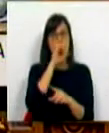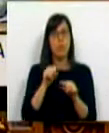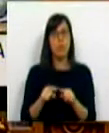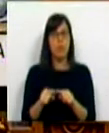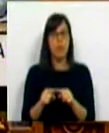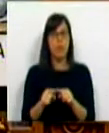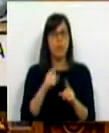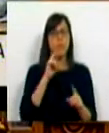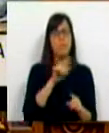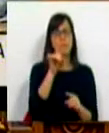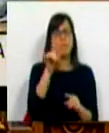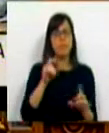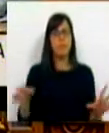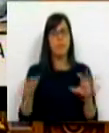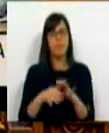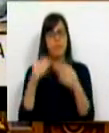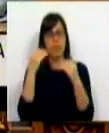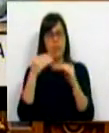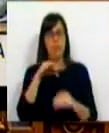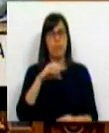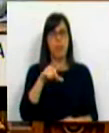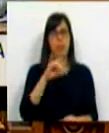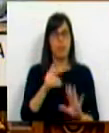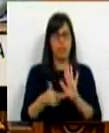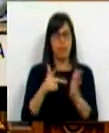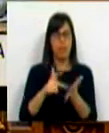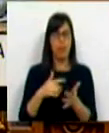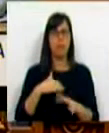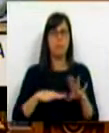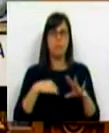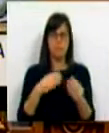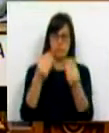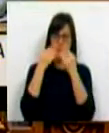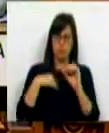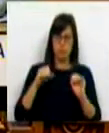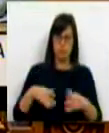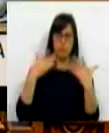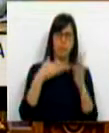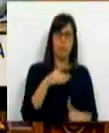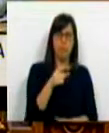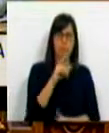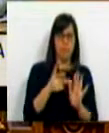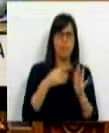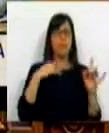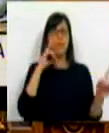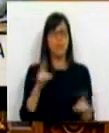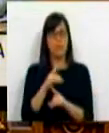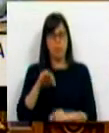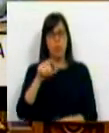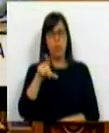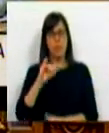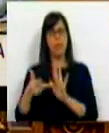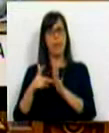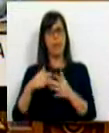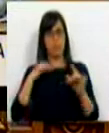Governo as questões que têm a ver com o ensino politécnico. Eu fiz a minha formação inicial no ensino politécnico, fui docente do ensino